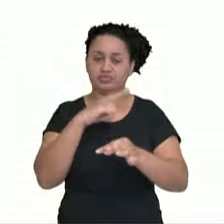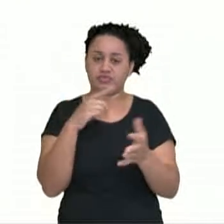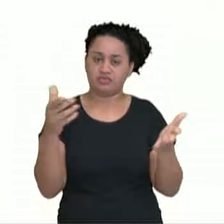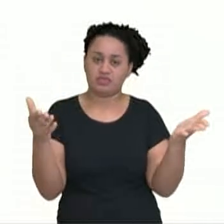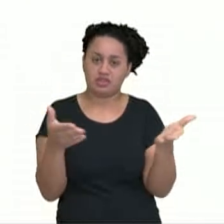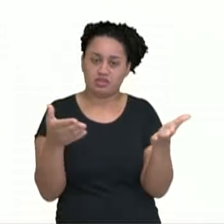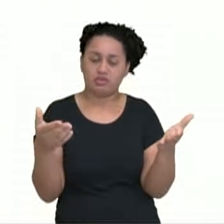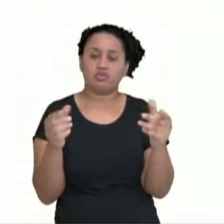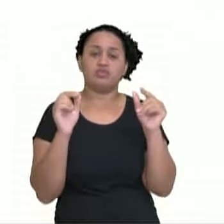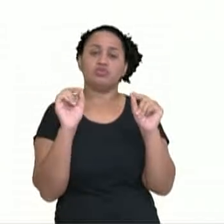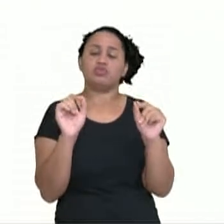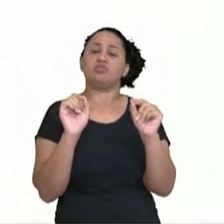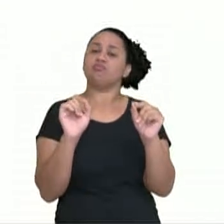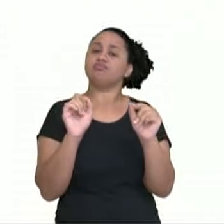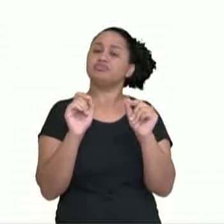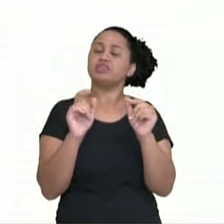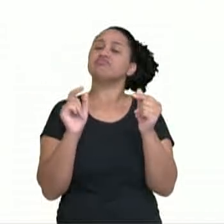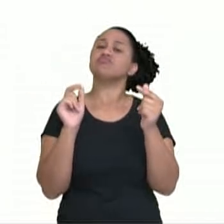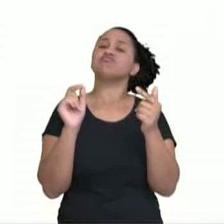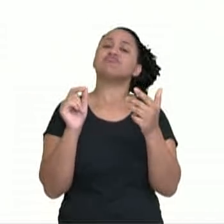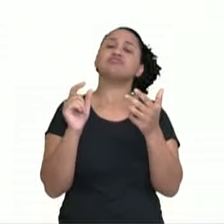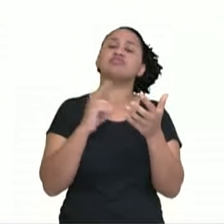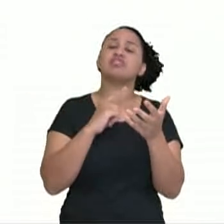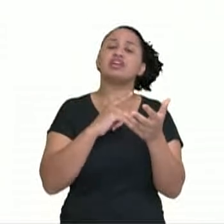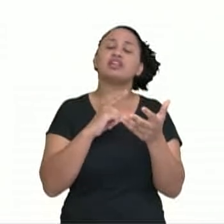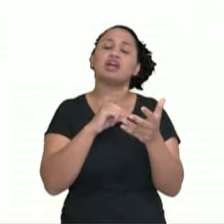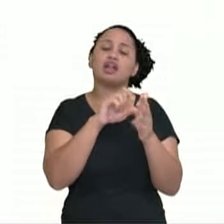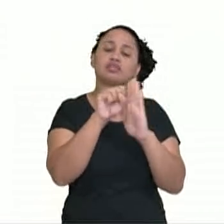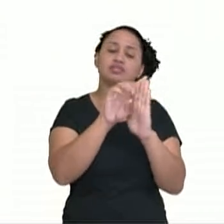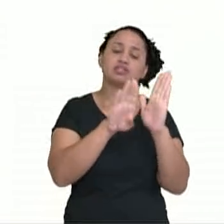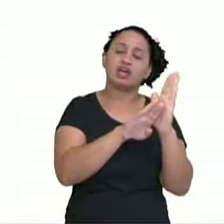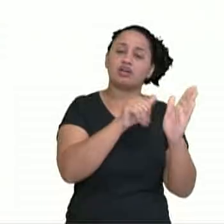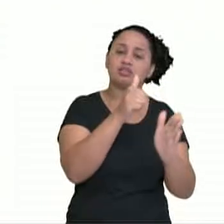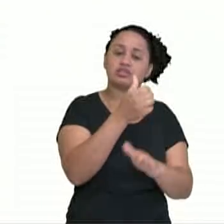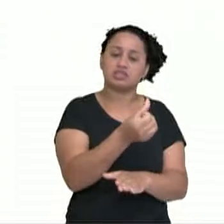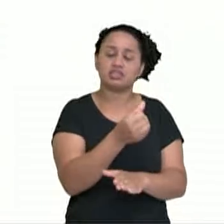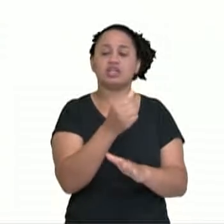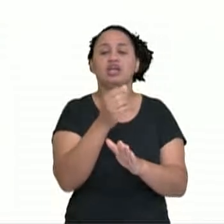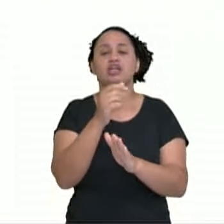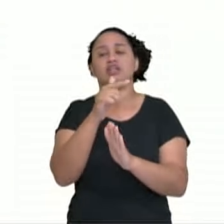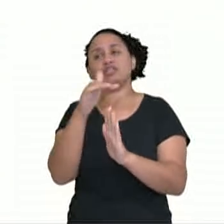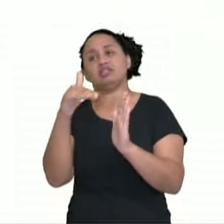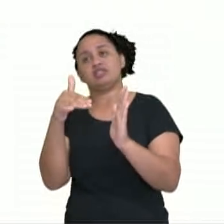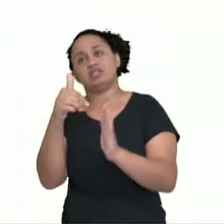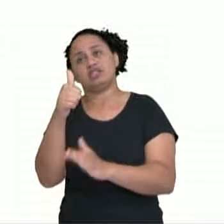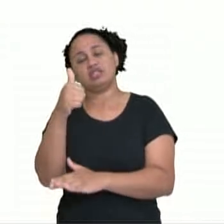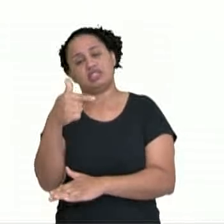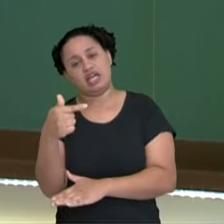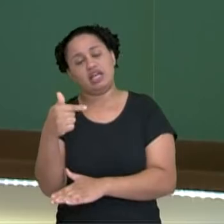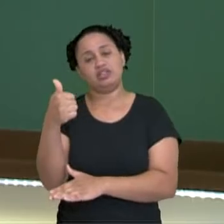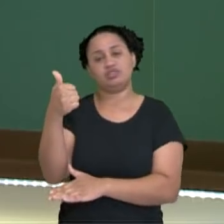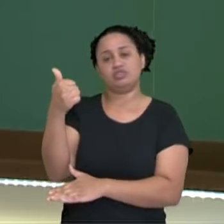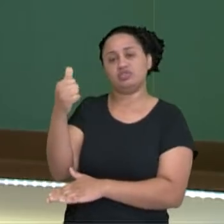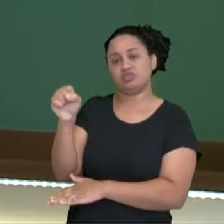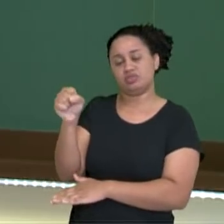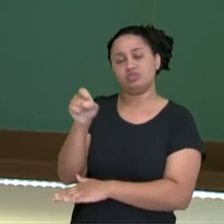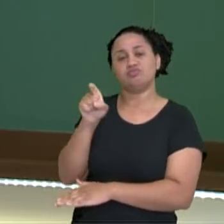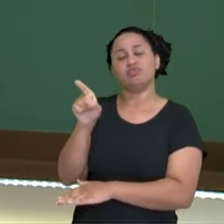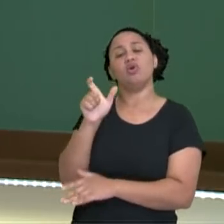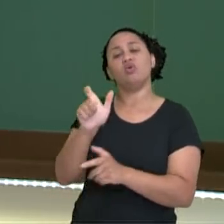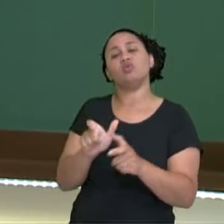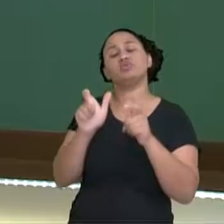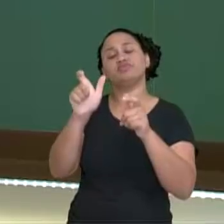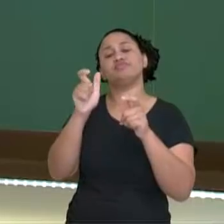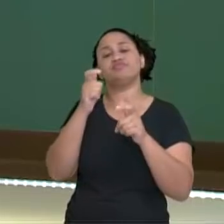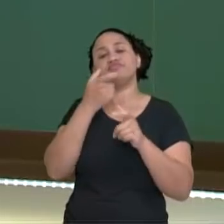hoje, ela vai ali conviver entre os séculos 16, 17, 18 na Inglaterra. Por